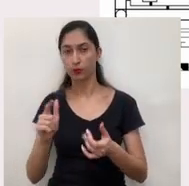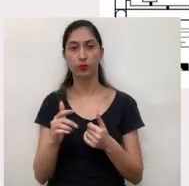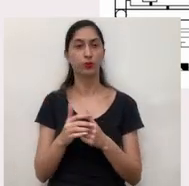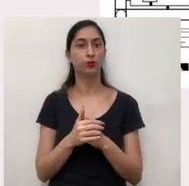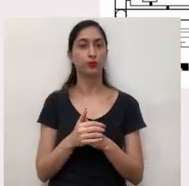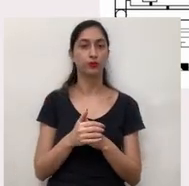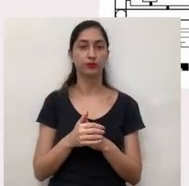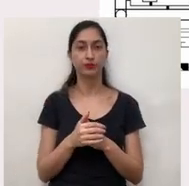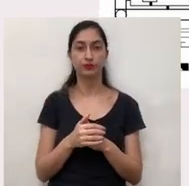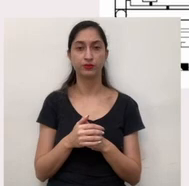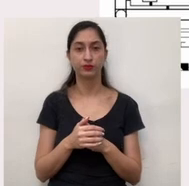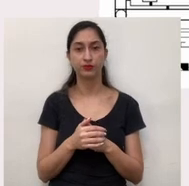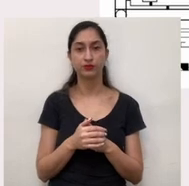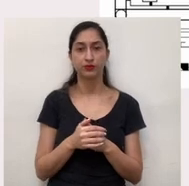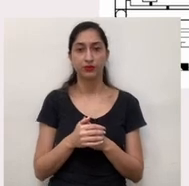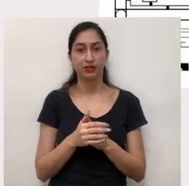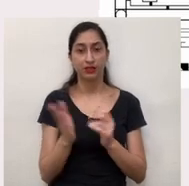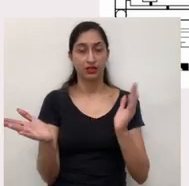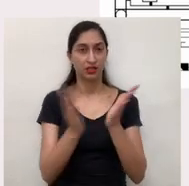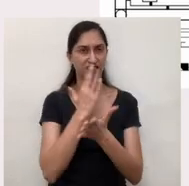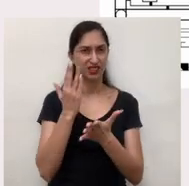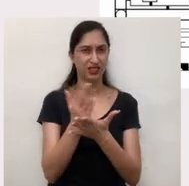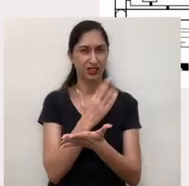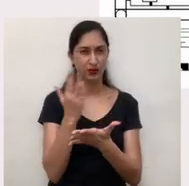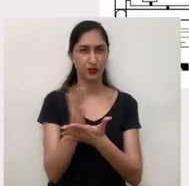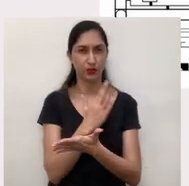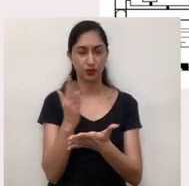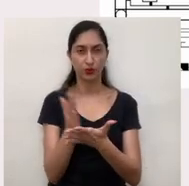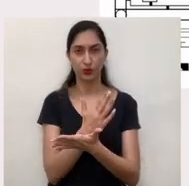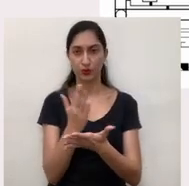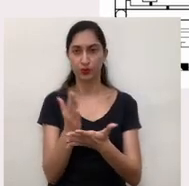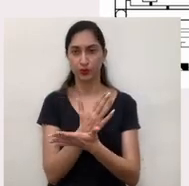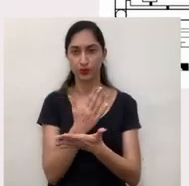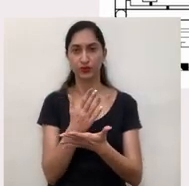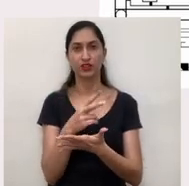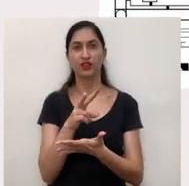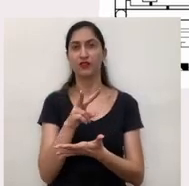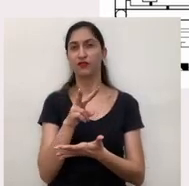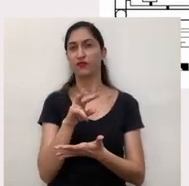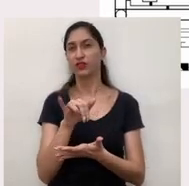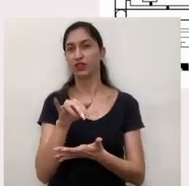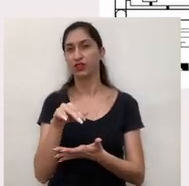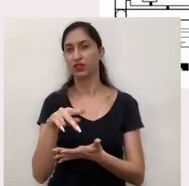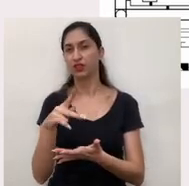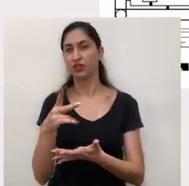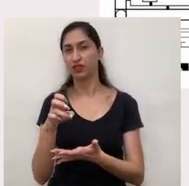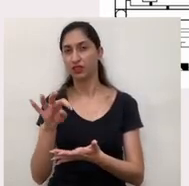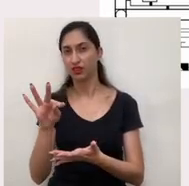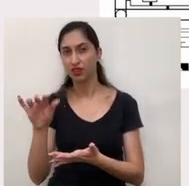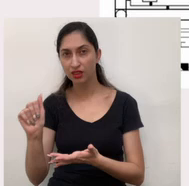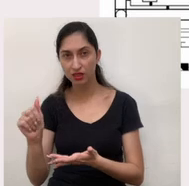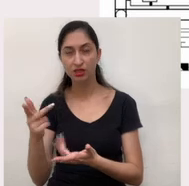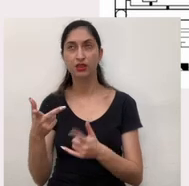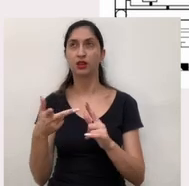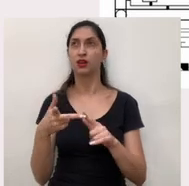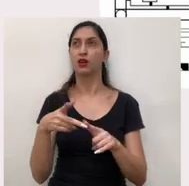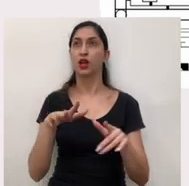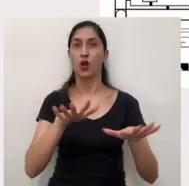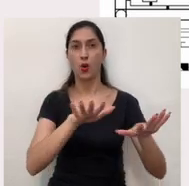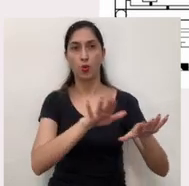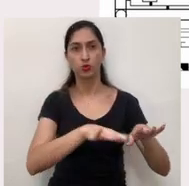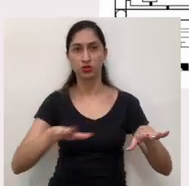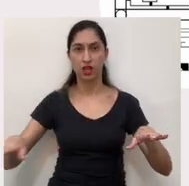não em arquivo, mas em livro, né, em livrinho, um livrinho lá dentro, das vinhetas arquitetônicas, das calçadas portuguesas,